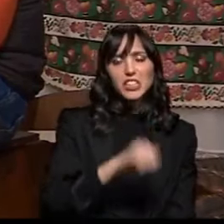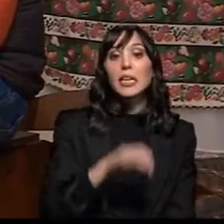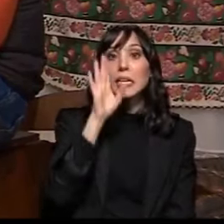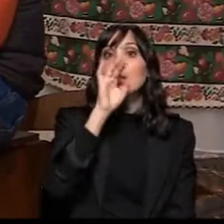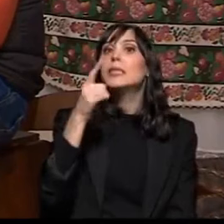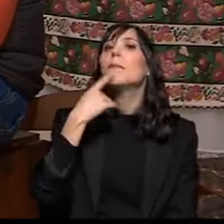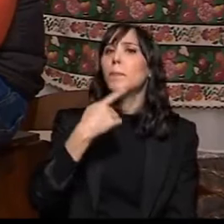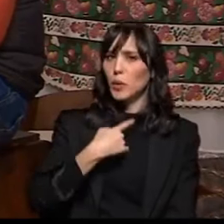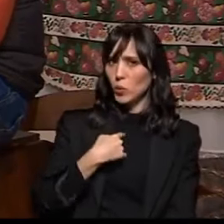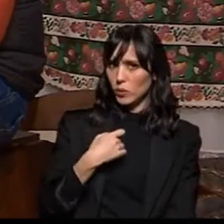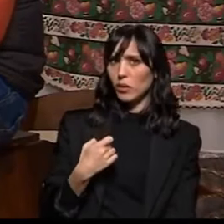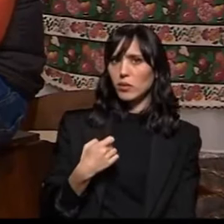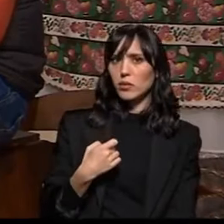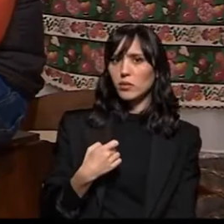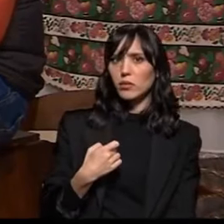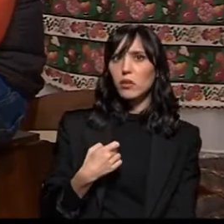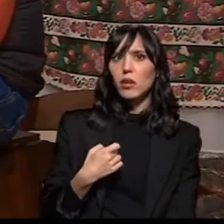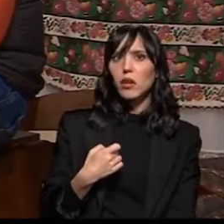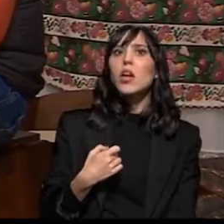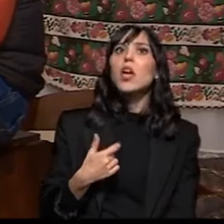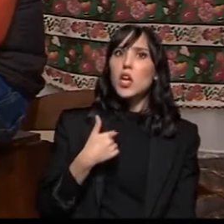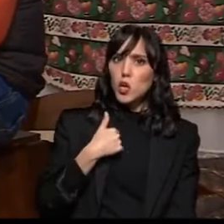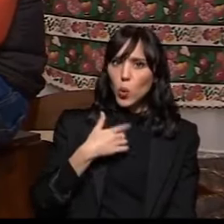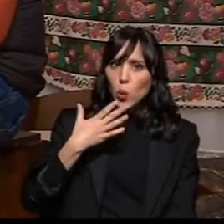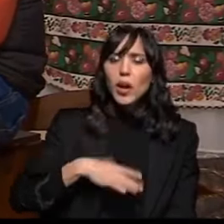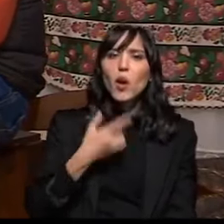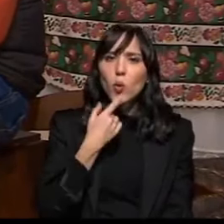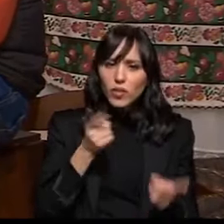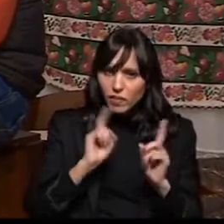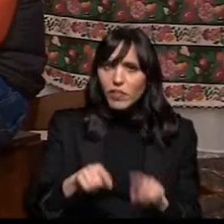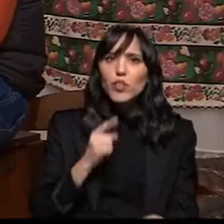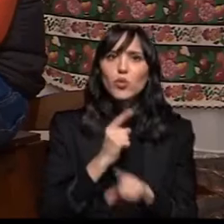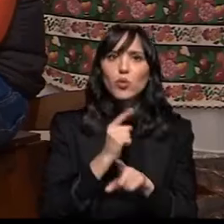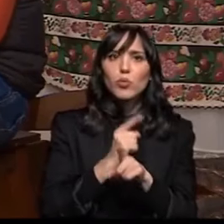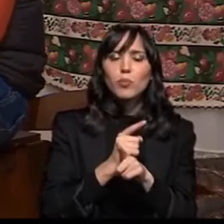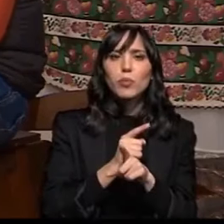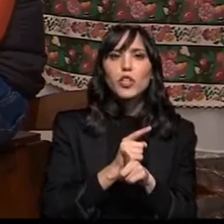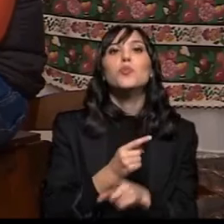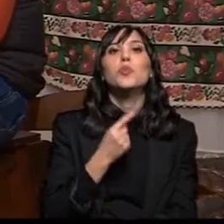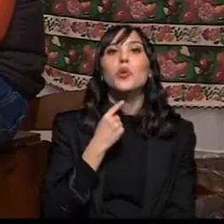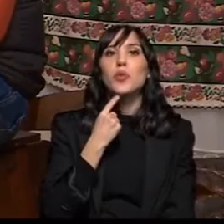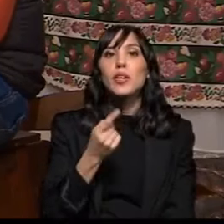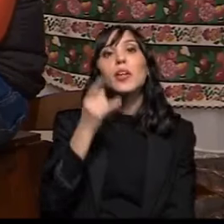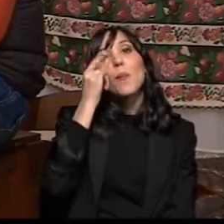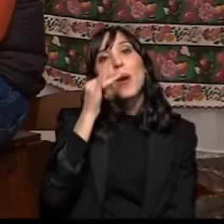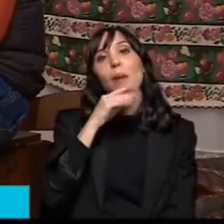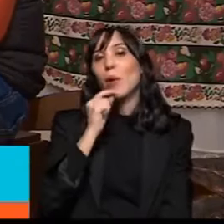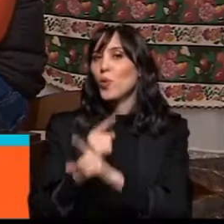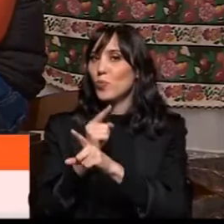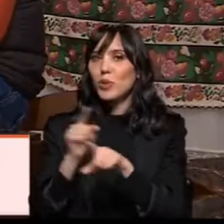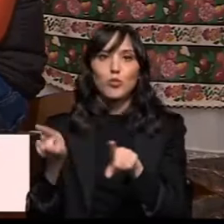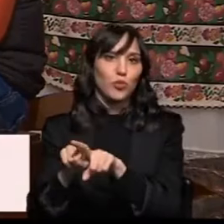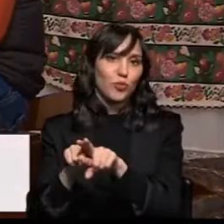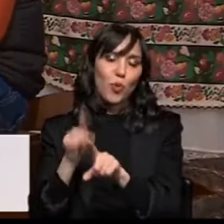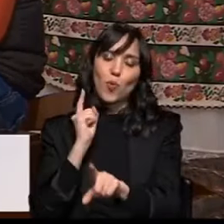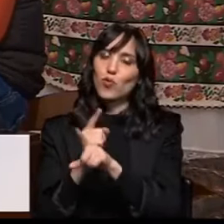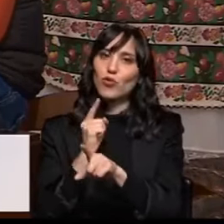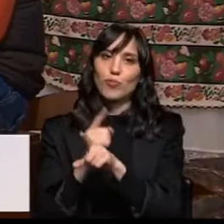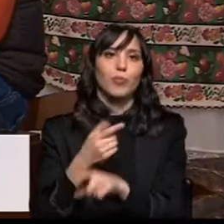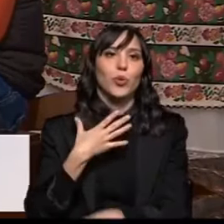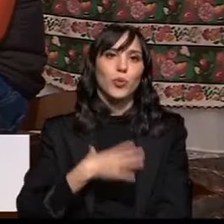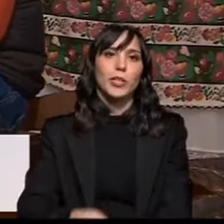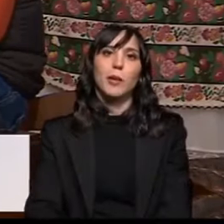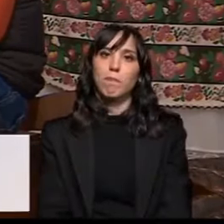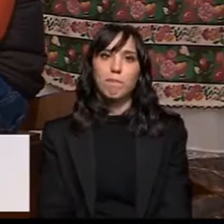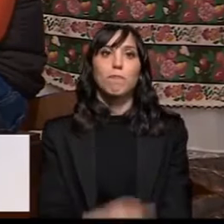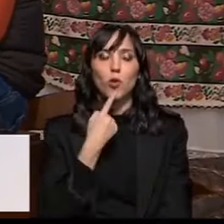mim se eu queria voltar ao mesmo, queria os mesmos pais e os mesmos irmãos. E não importava voltar